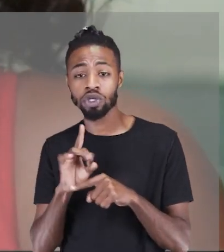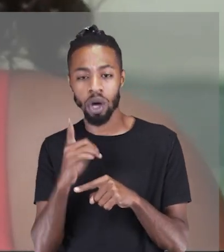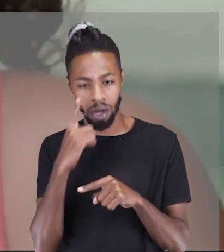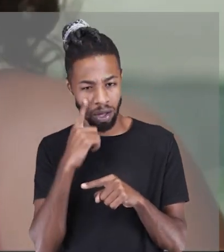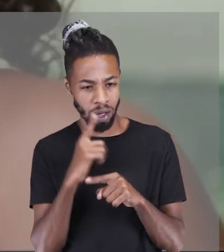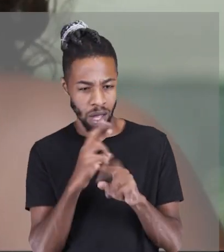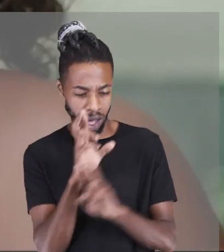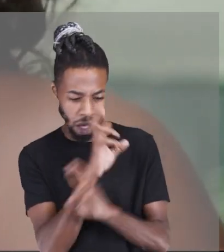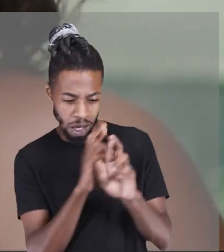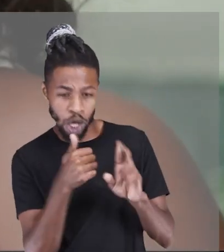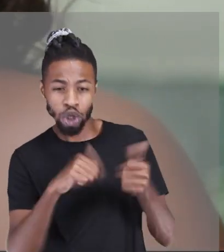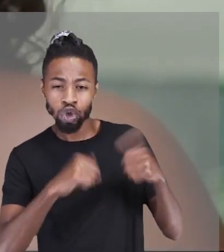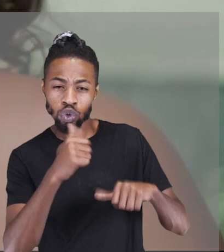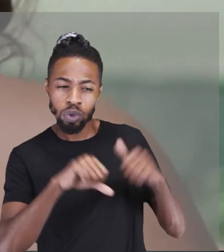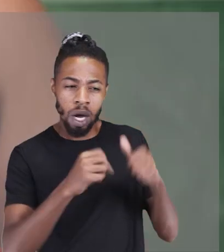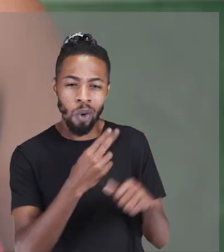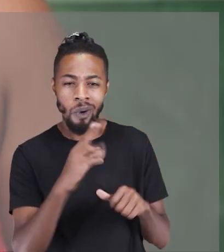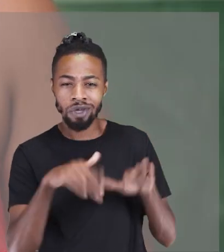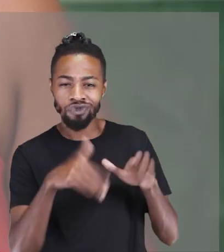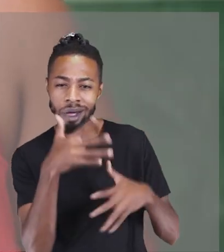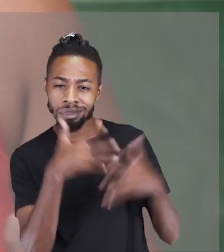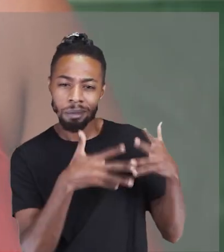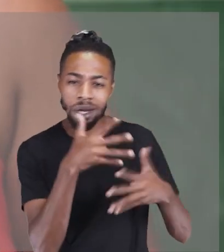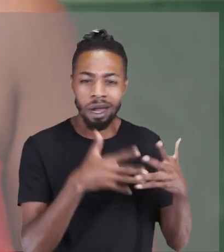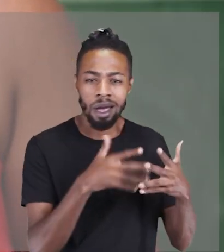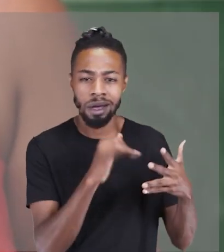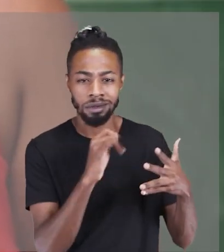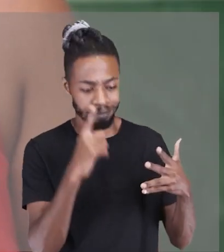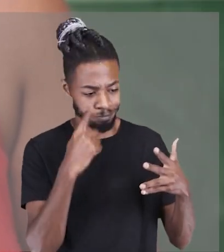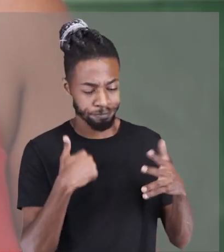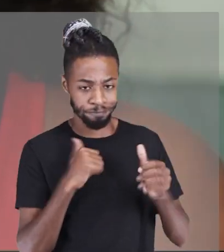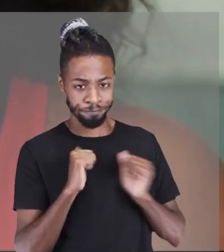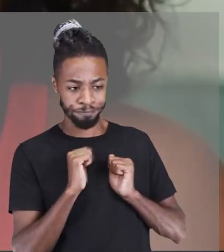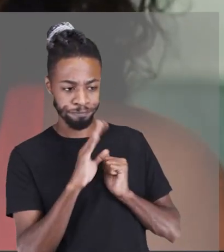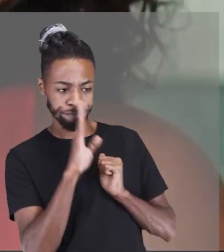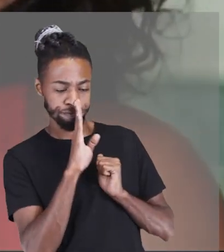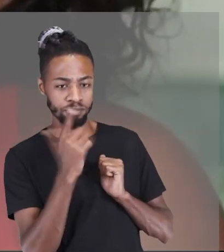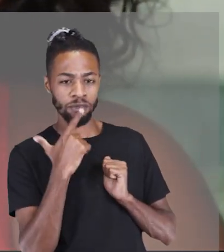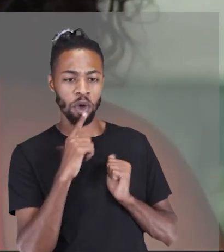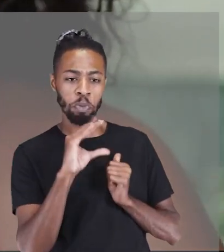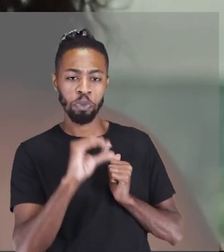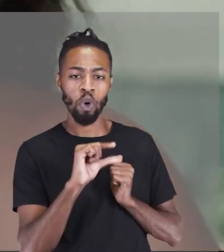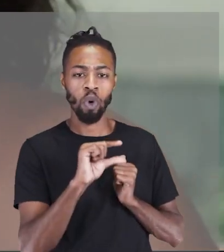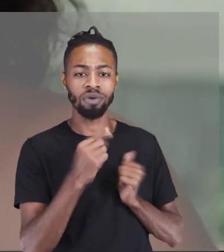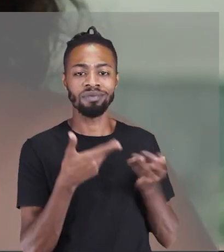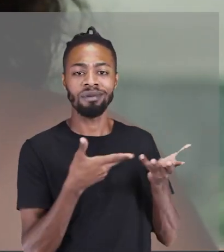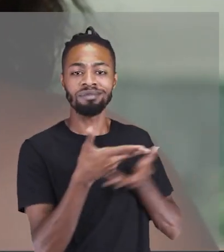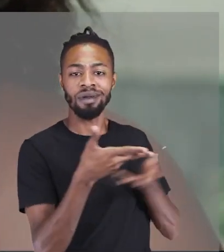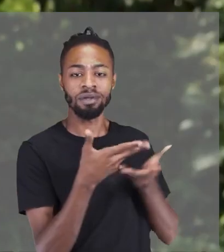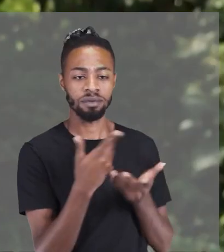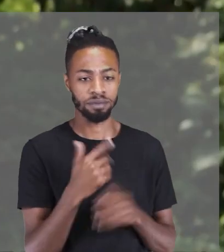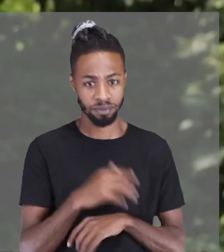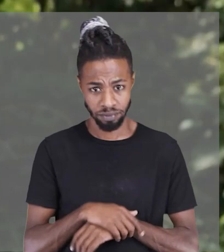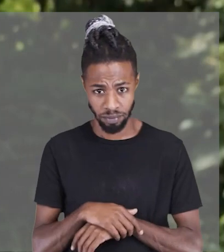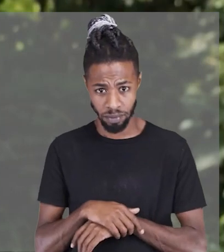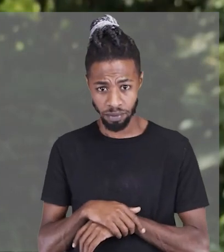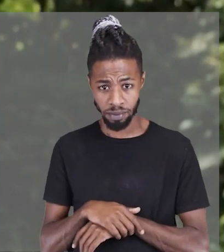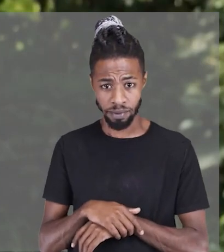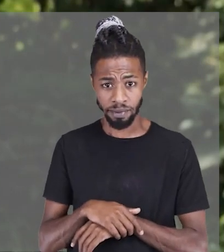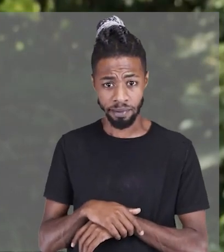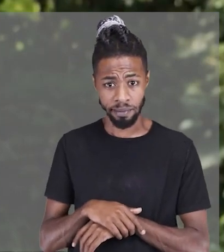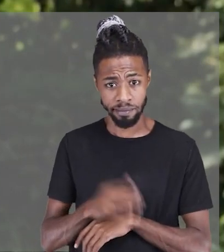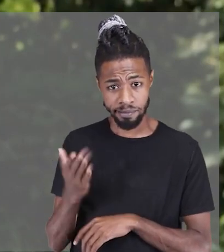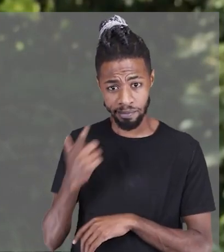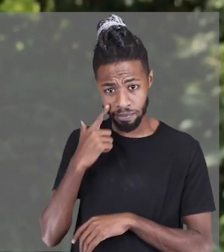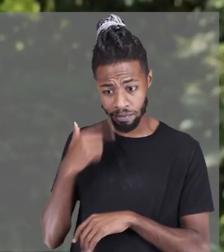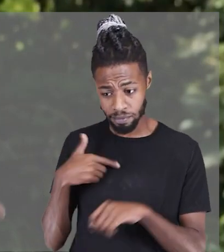que a gente estava ali para analisar e julgar ele, ou às vezes atrapalhar, então pouco se tinha sobre essa interação. Então eles chegam na sala de